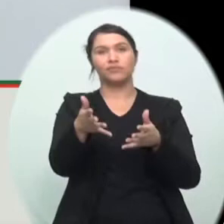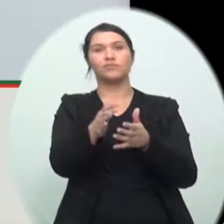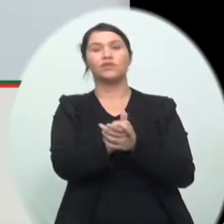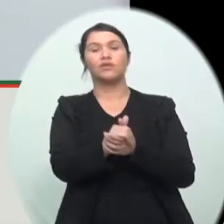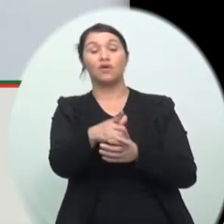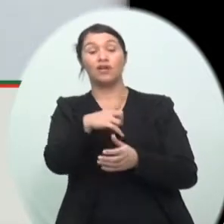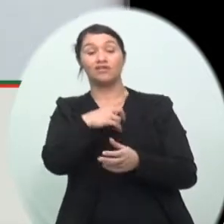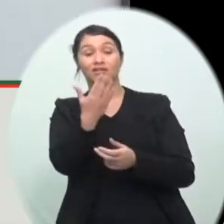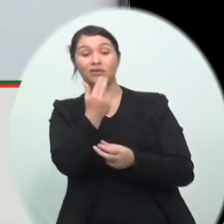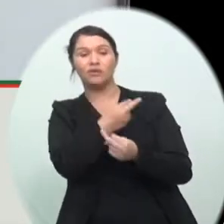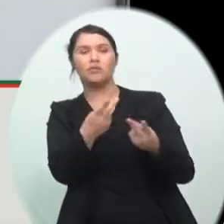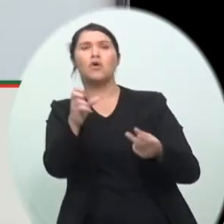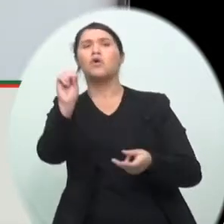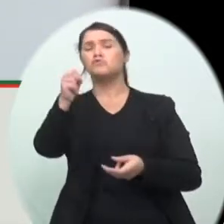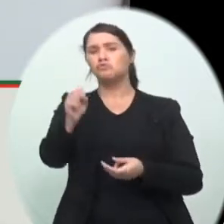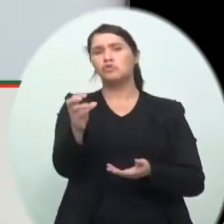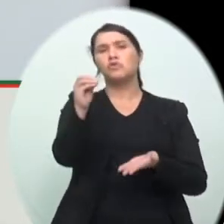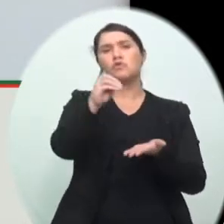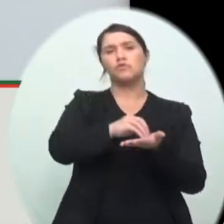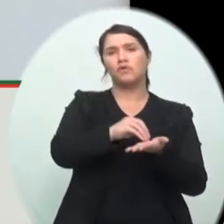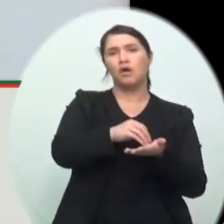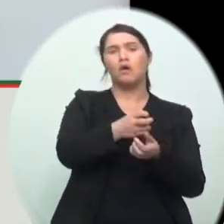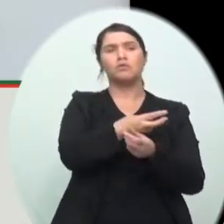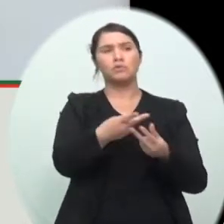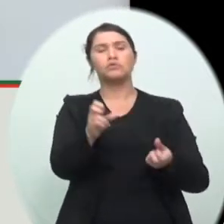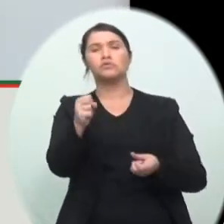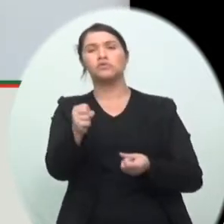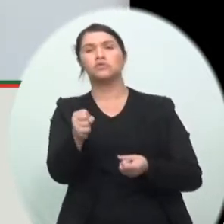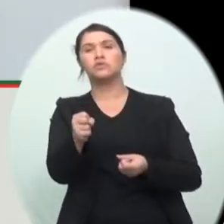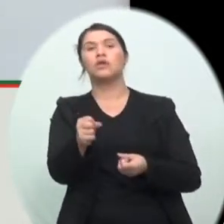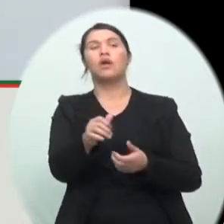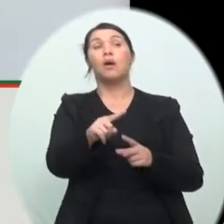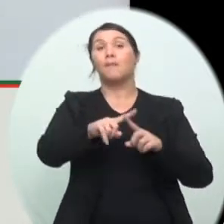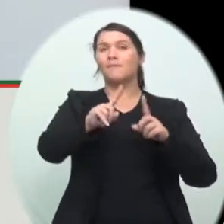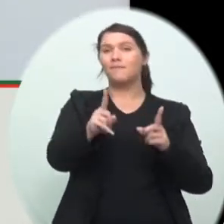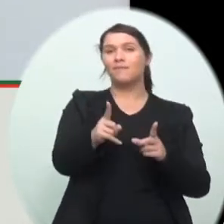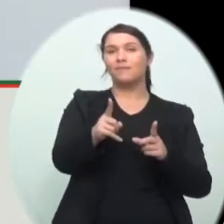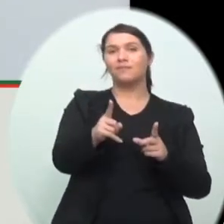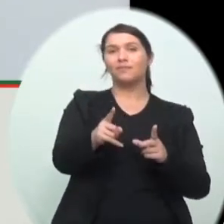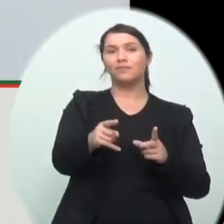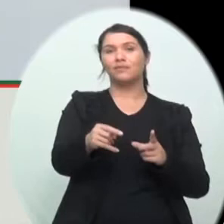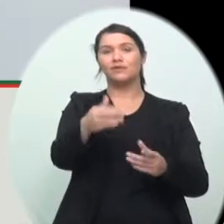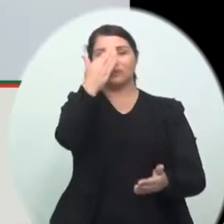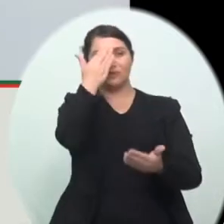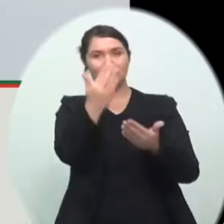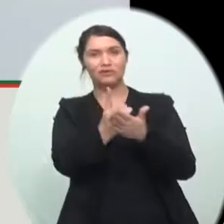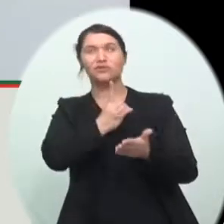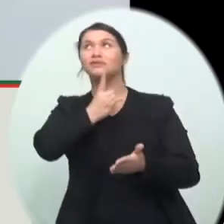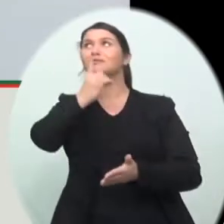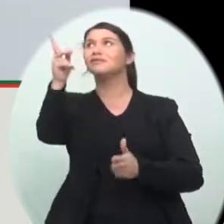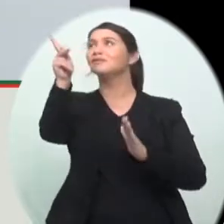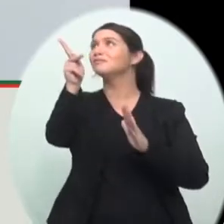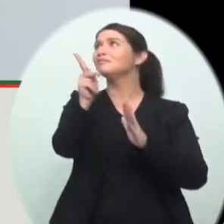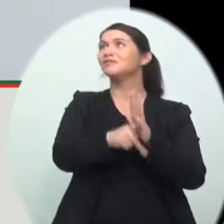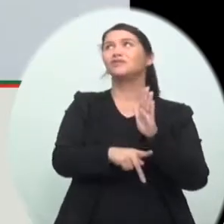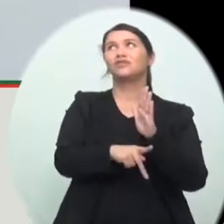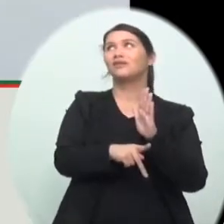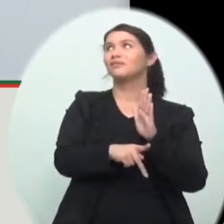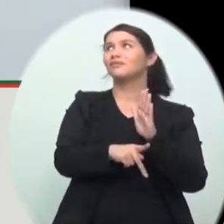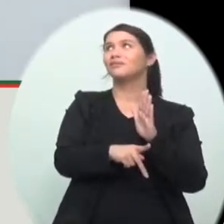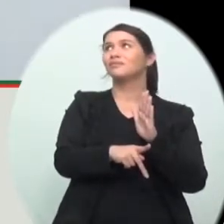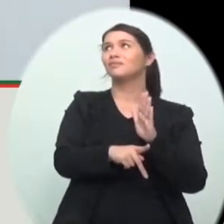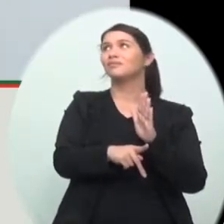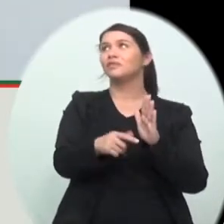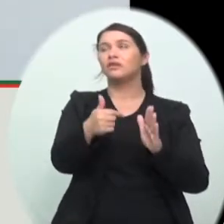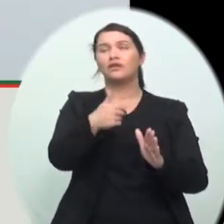coisinhas às vezes, lógico, fralda. Mas eu creio que Deus está no projeto. Então, quando vocês falam de Deus,